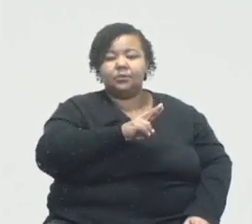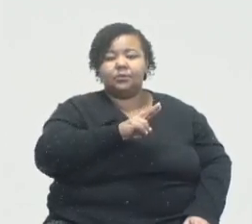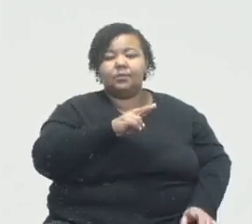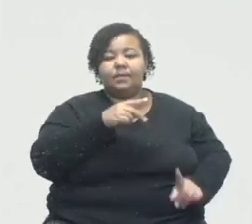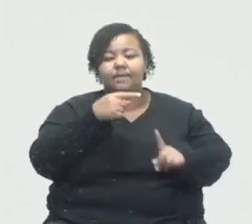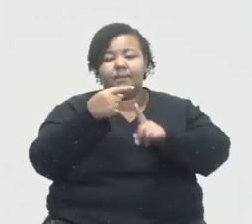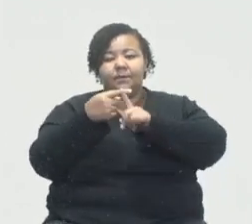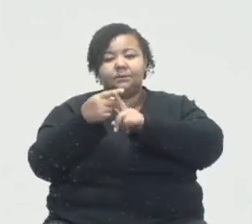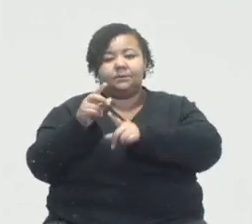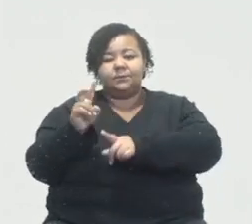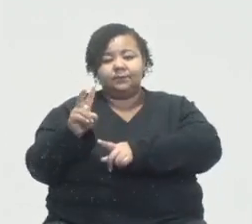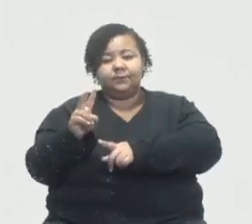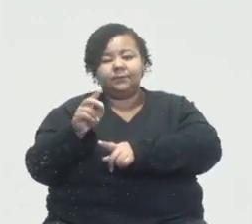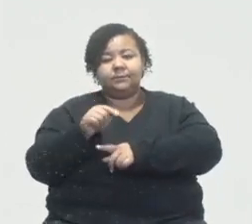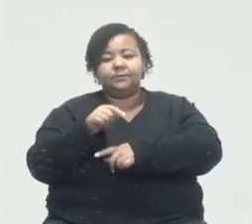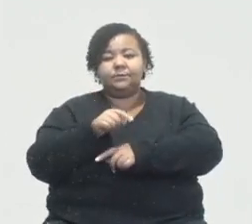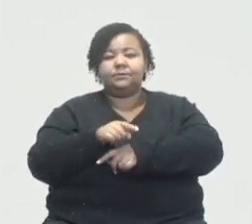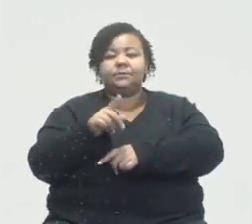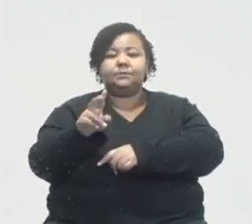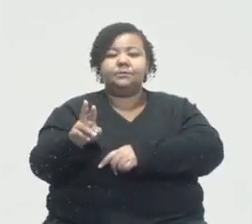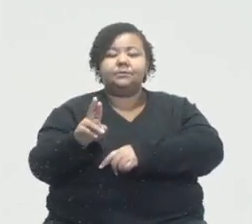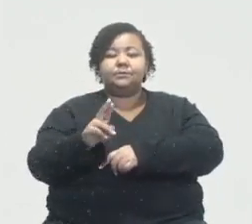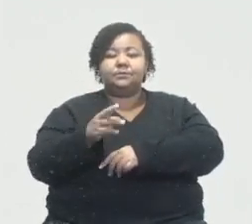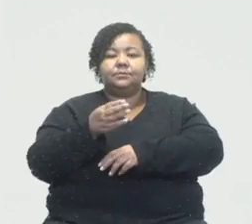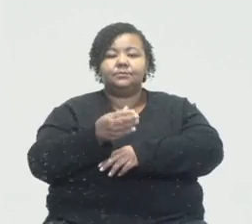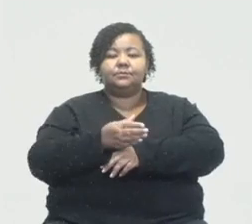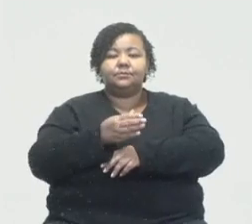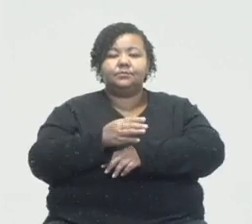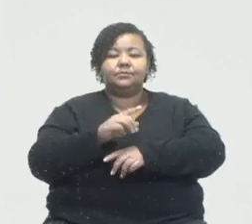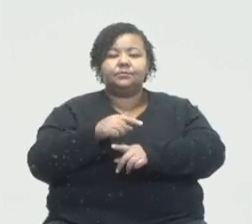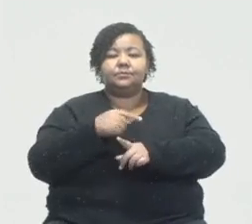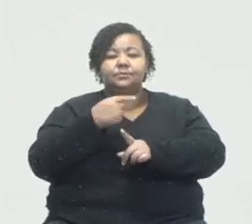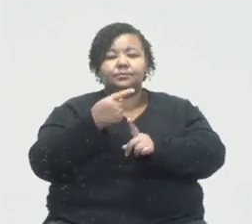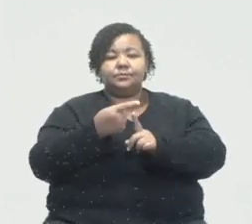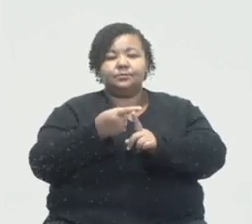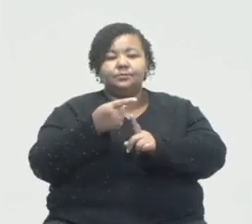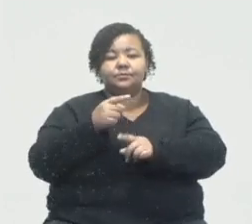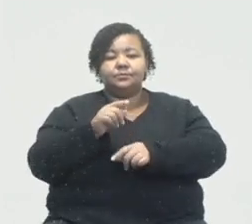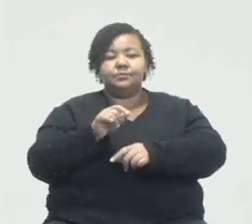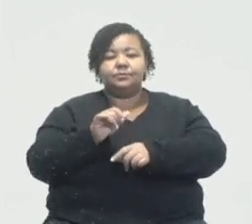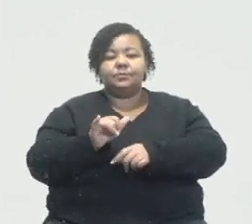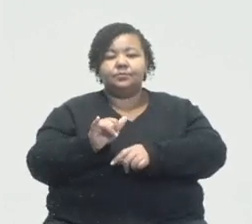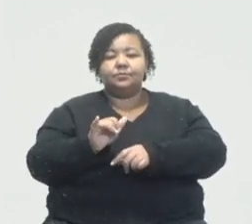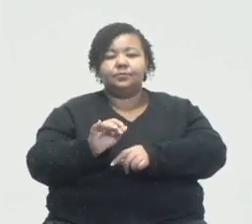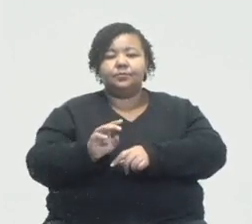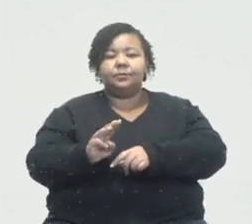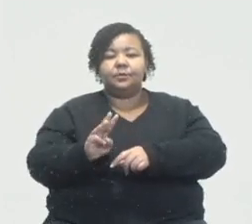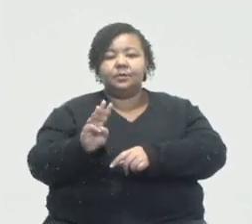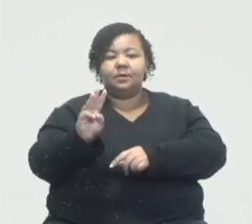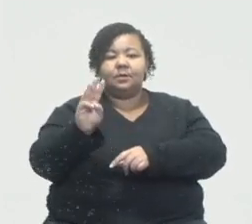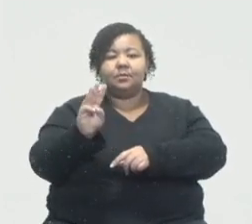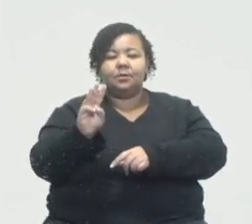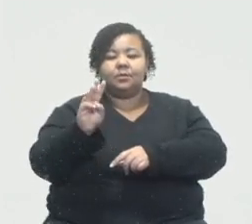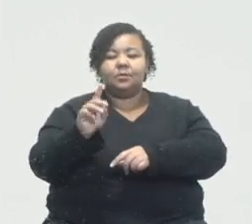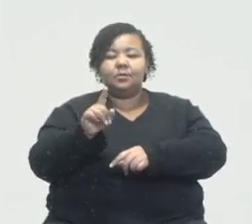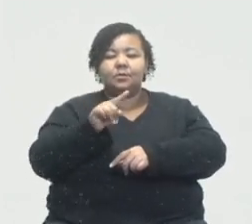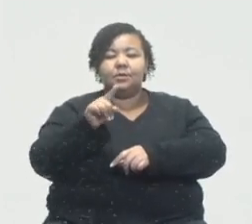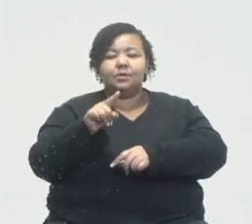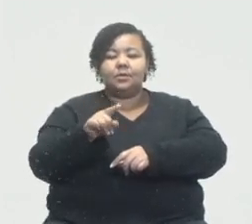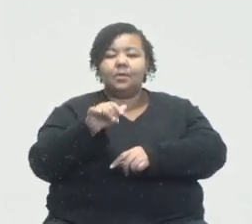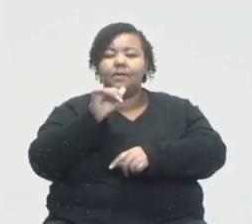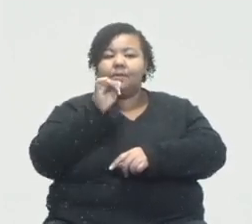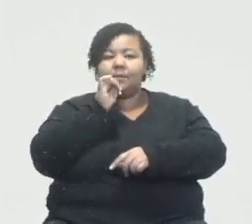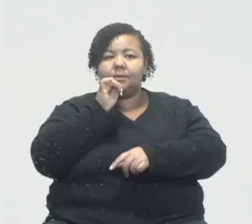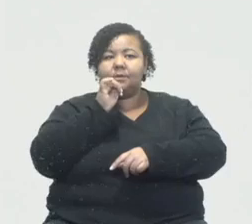mais o vetor V. Este resultado, adicionando com o vetor W, ele será igual, por exemplo,